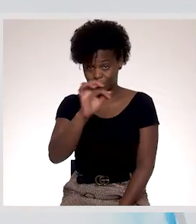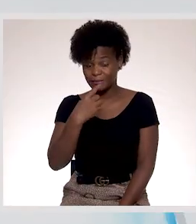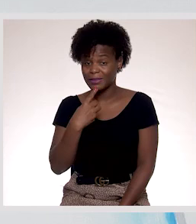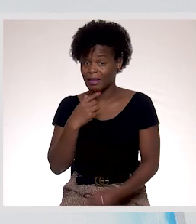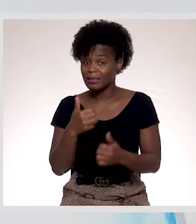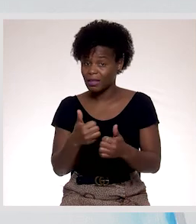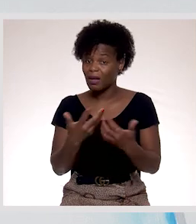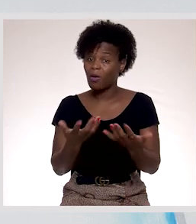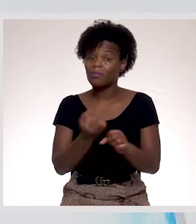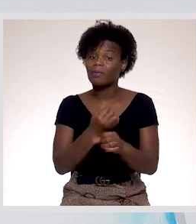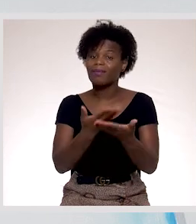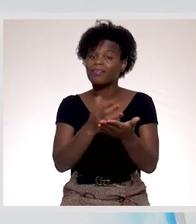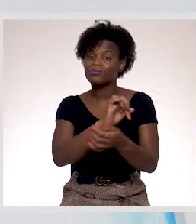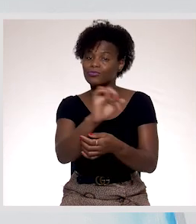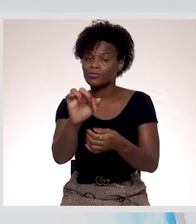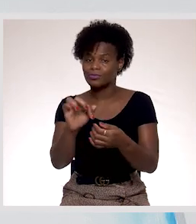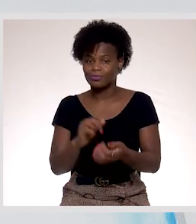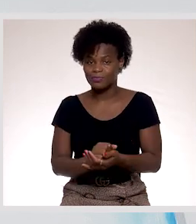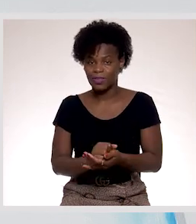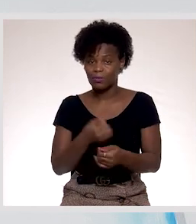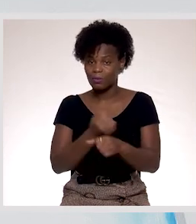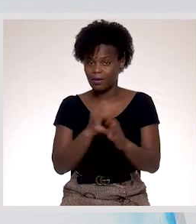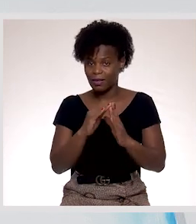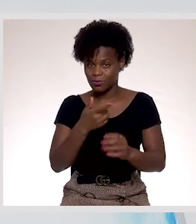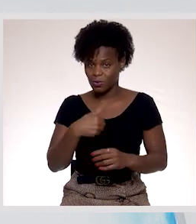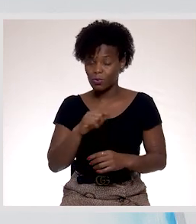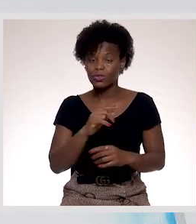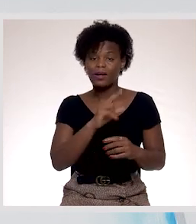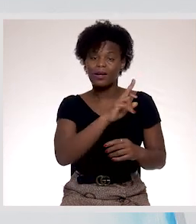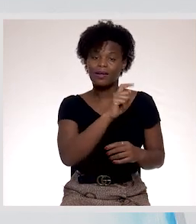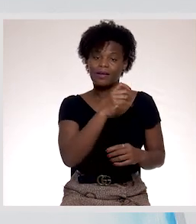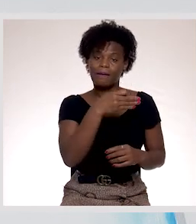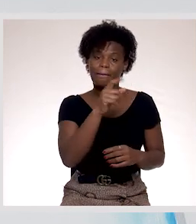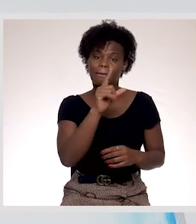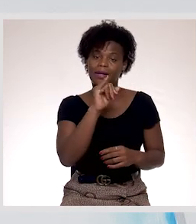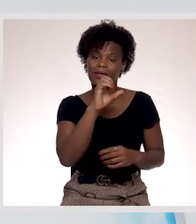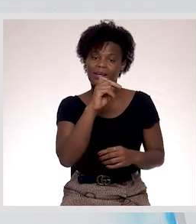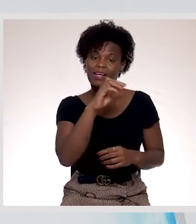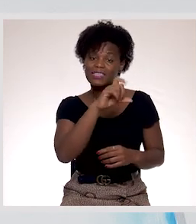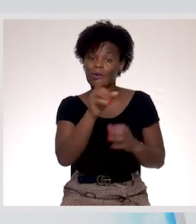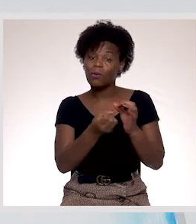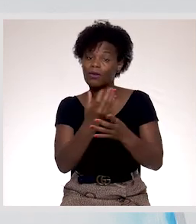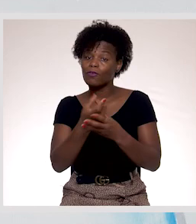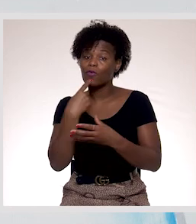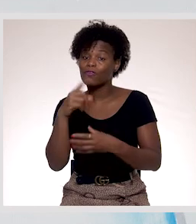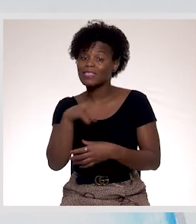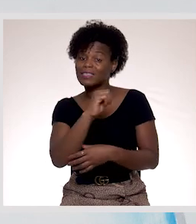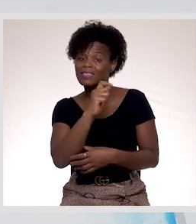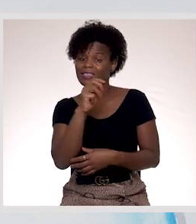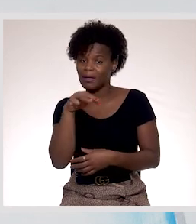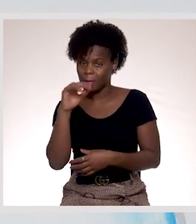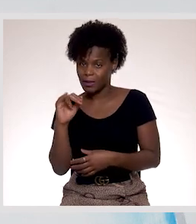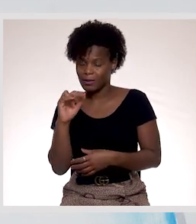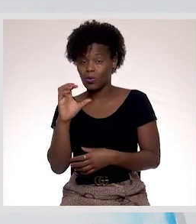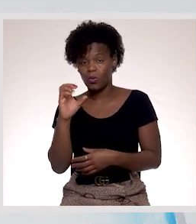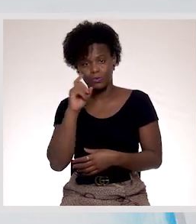O nosso TPC vai ser precisamente sobre a replicação semiconservativa. Eu quero testar o seu conhecimento. Então